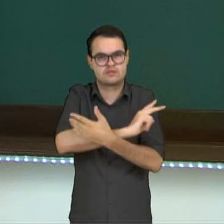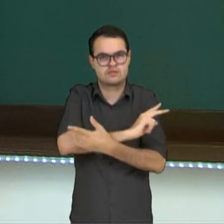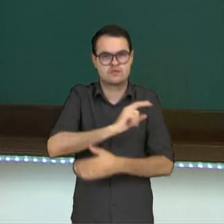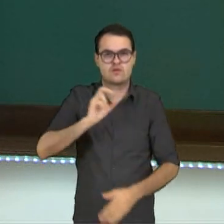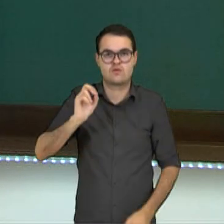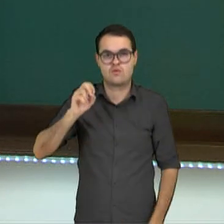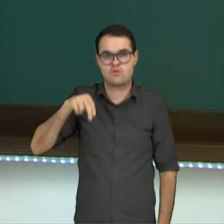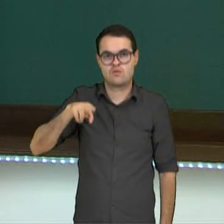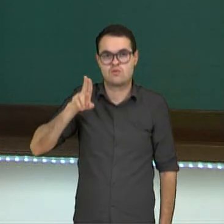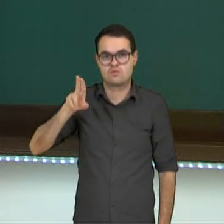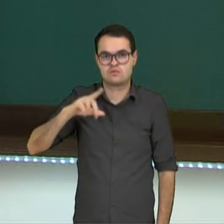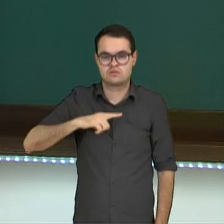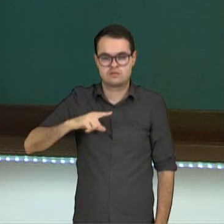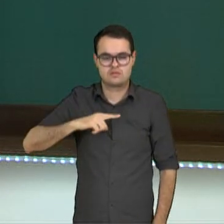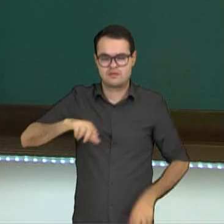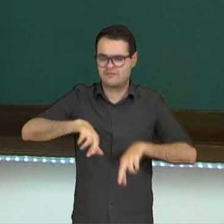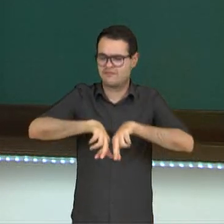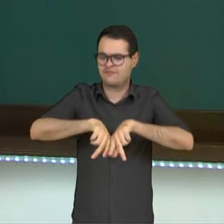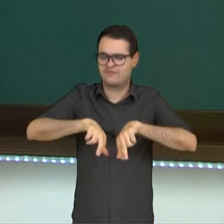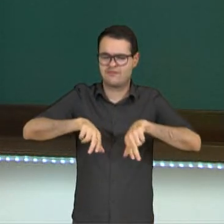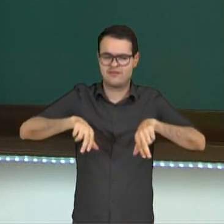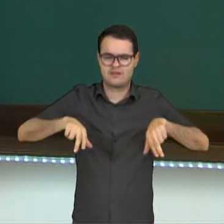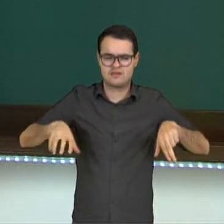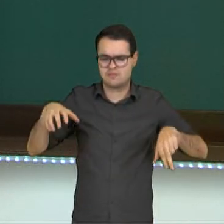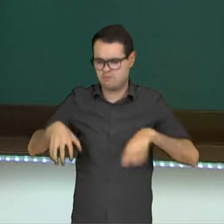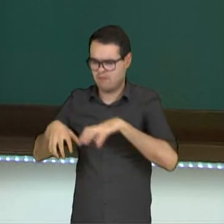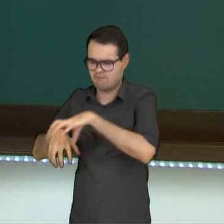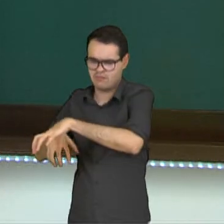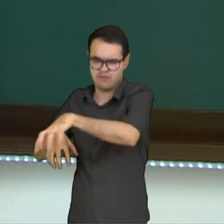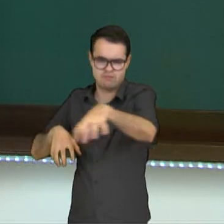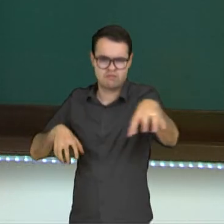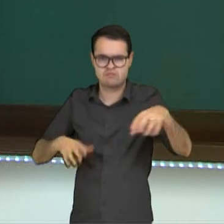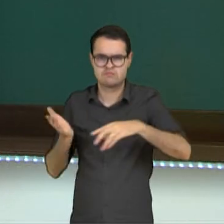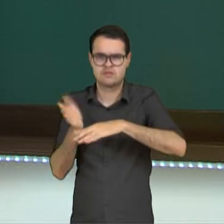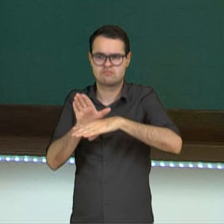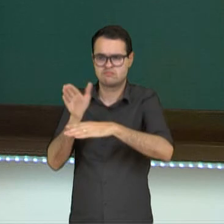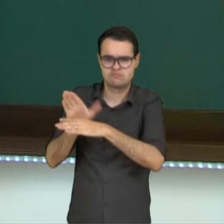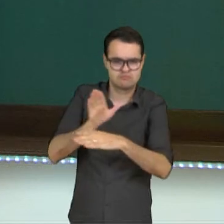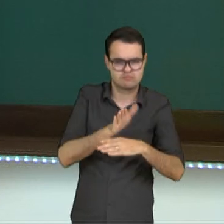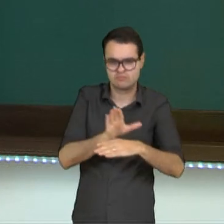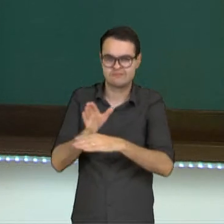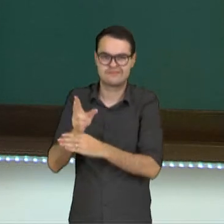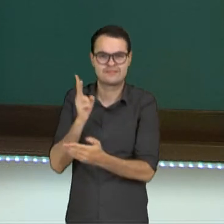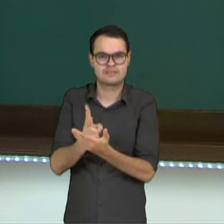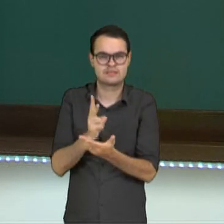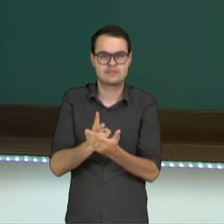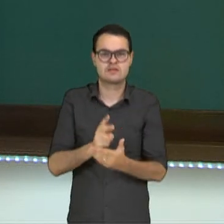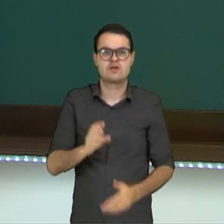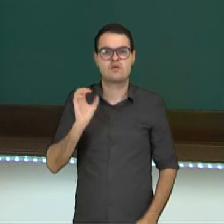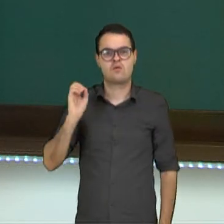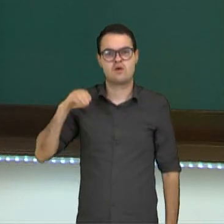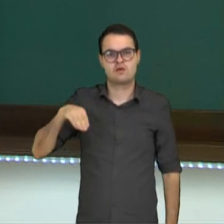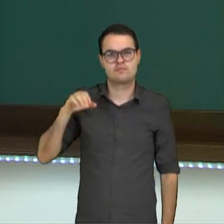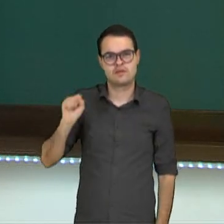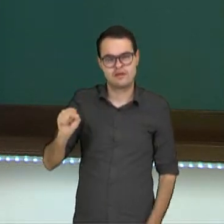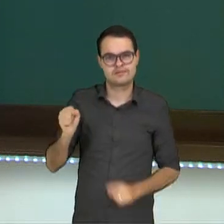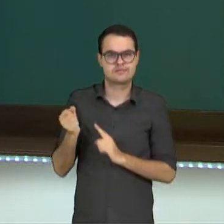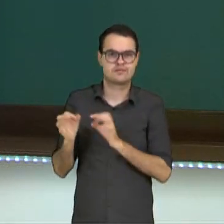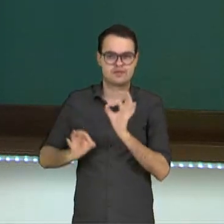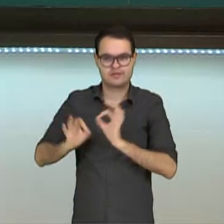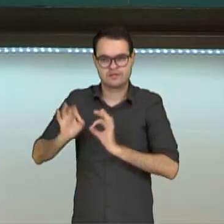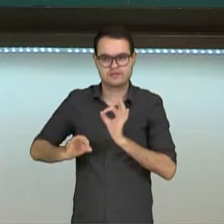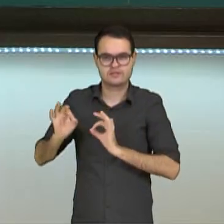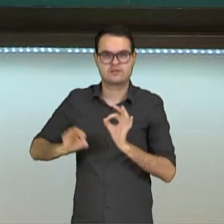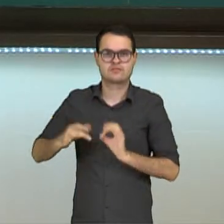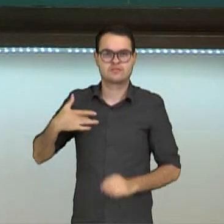tem órgãos afiliados a ela, que ajudam na manutenção. Tem a OMS, Organização